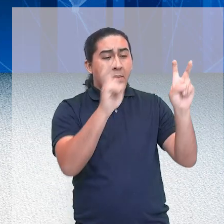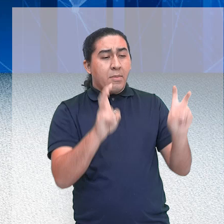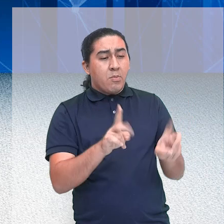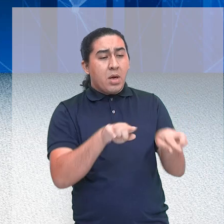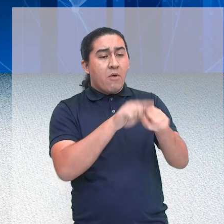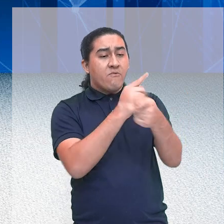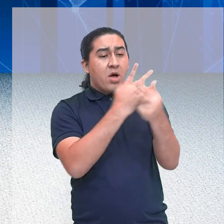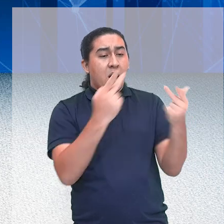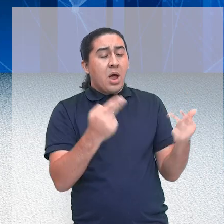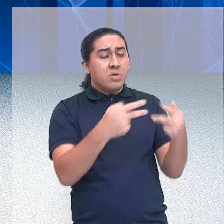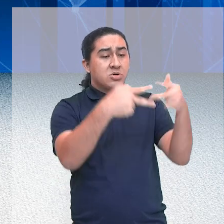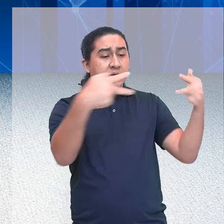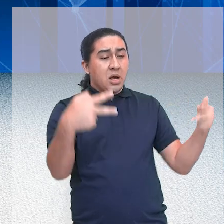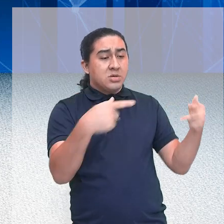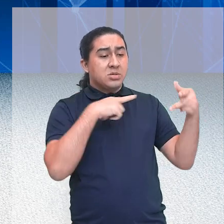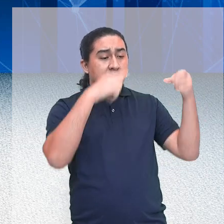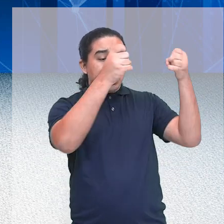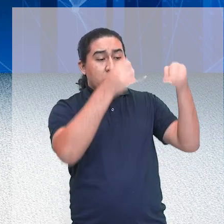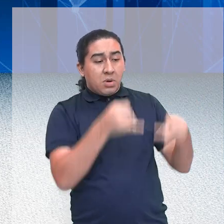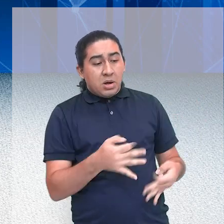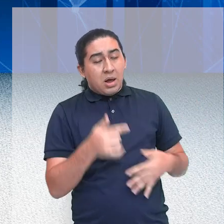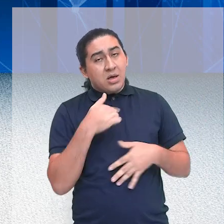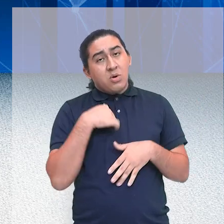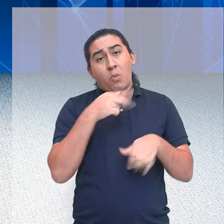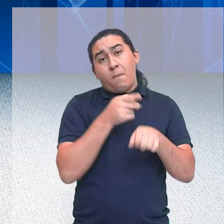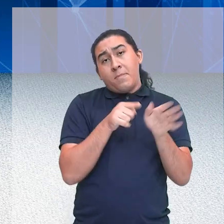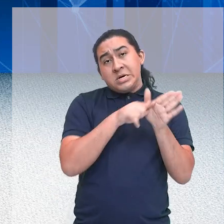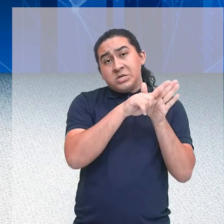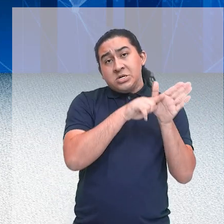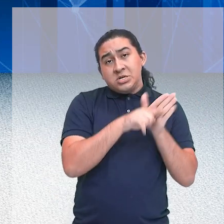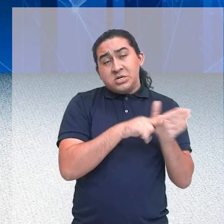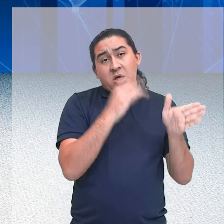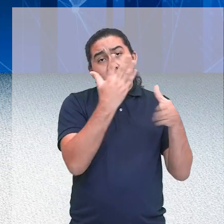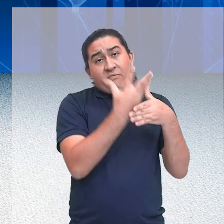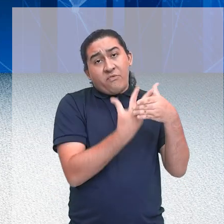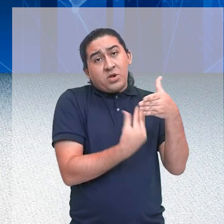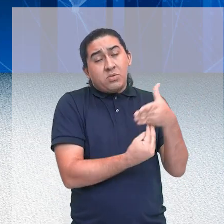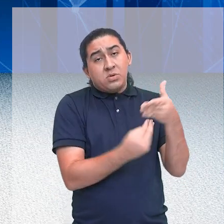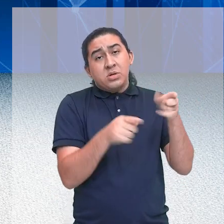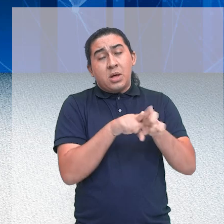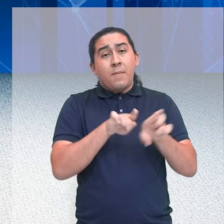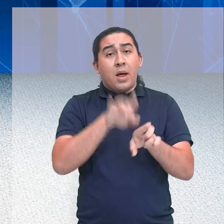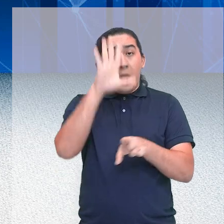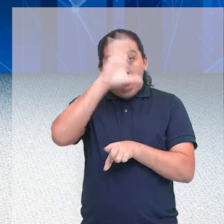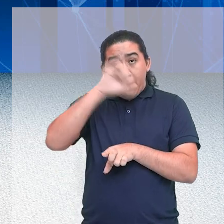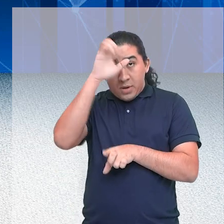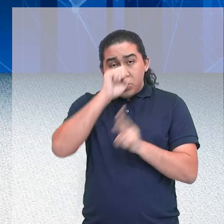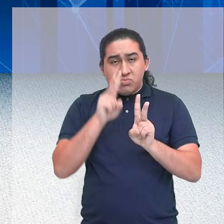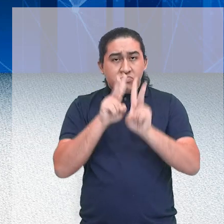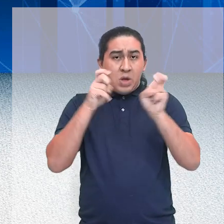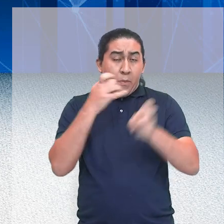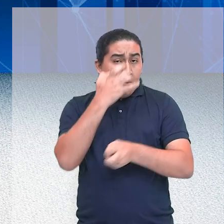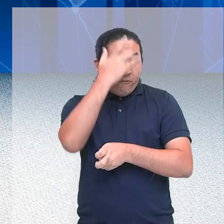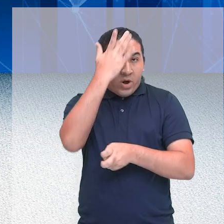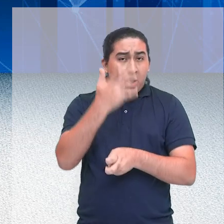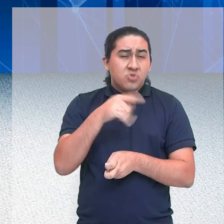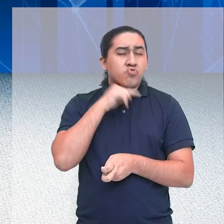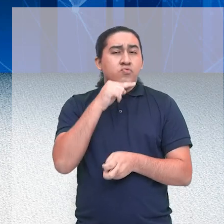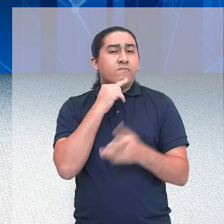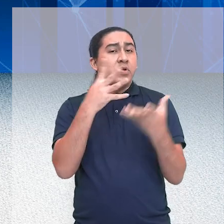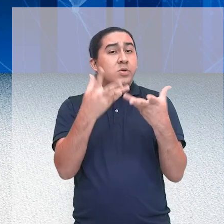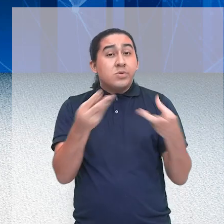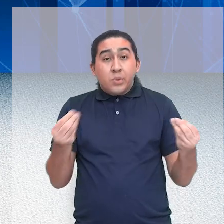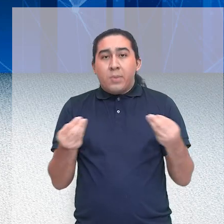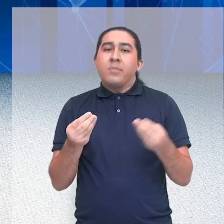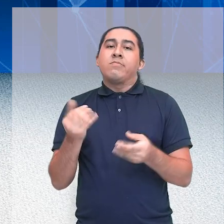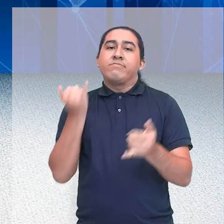sites que falam sobre esse assunto, eu faço ali o meu filtro e aprendo sobre aquele determinado assunto, tiro aquela minha dúvida, ou seja,